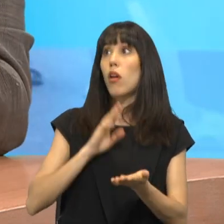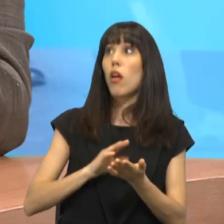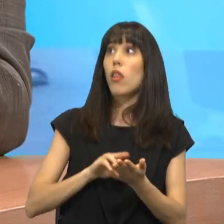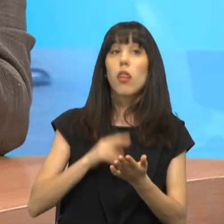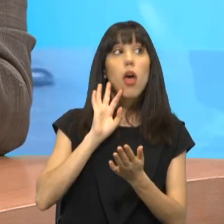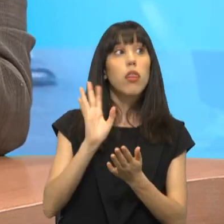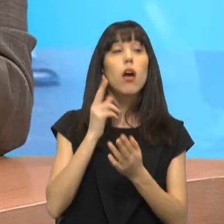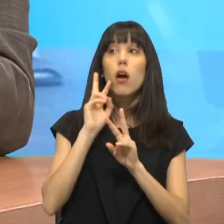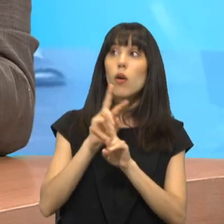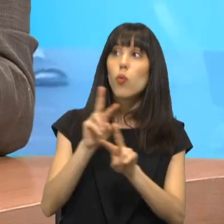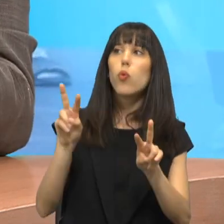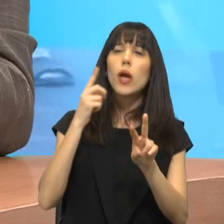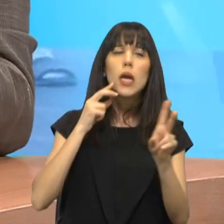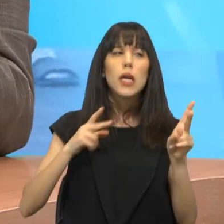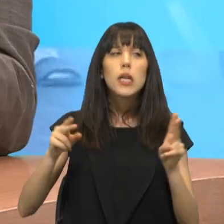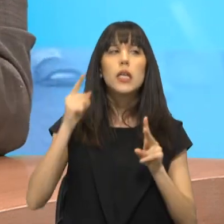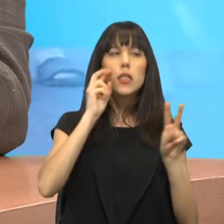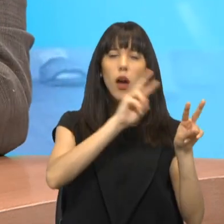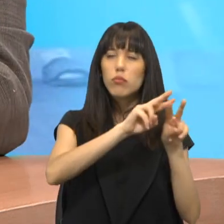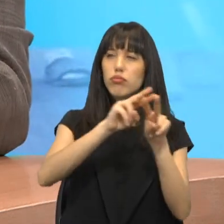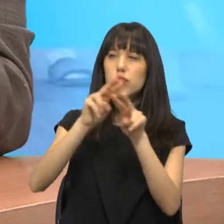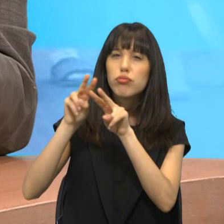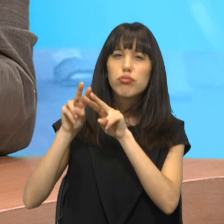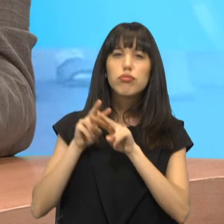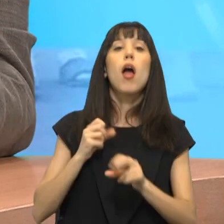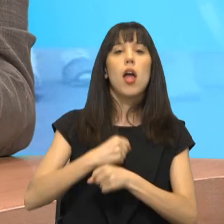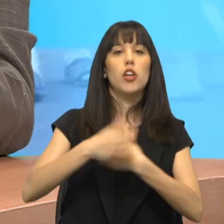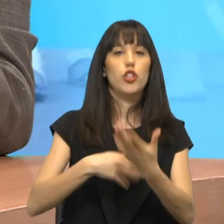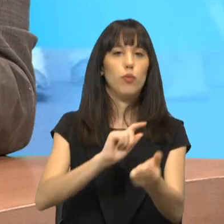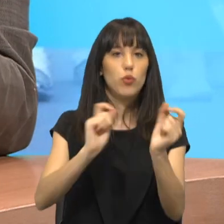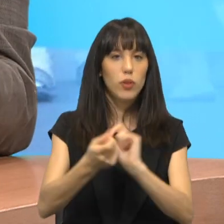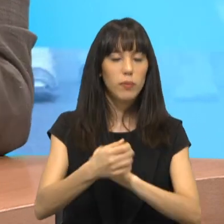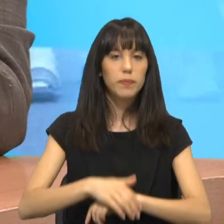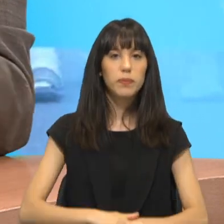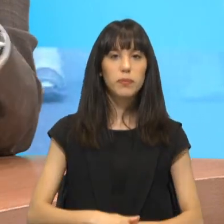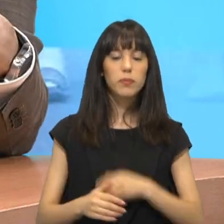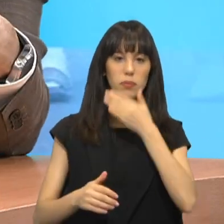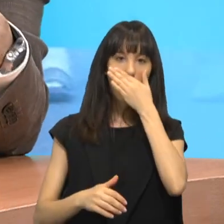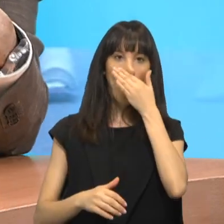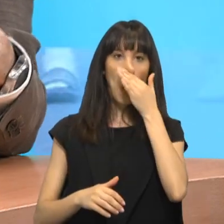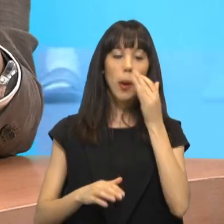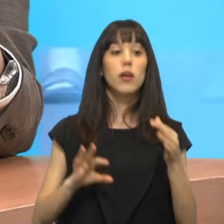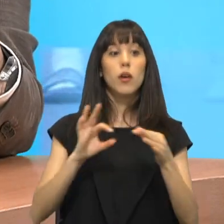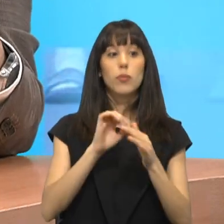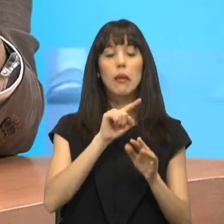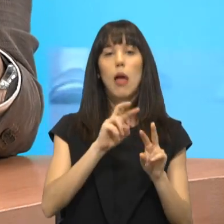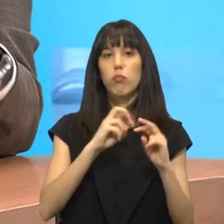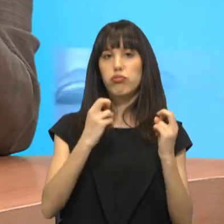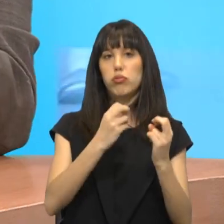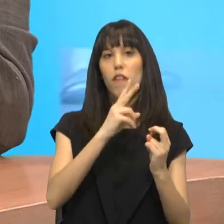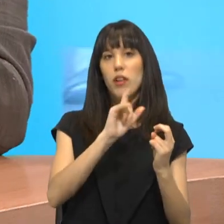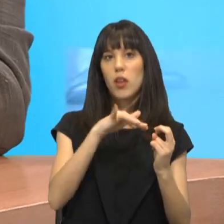saber lê-la criticamente, para aí agir e transformá-la. A par do Concílio, os pontificados de